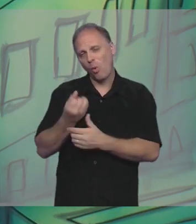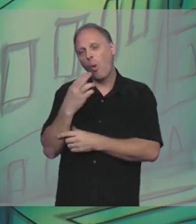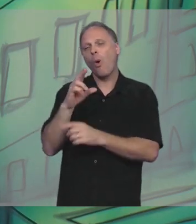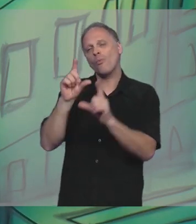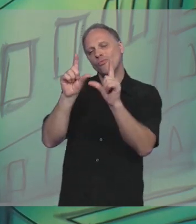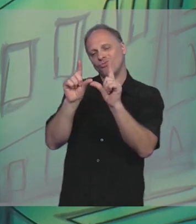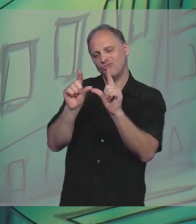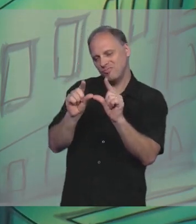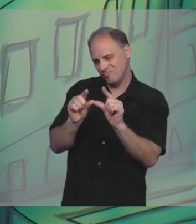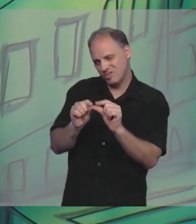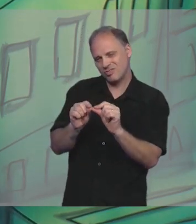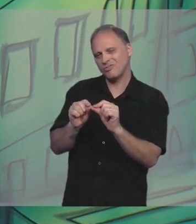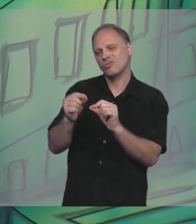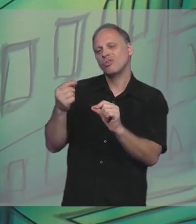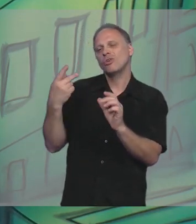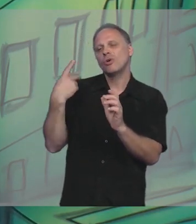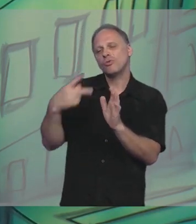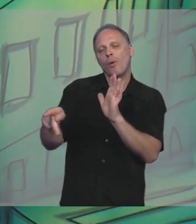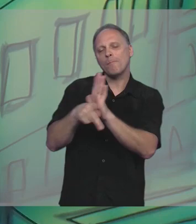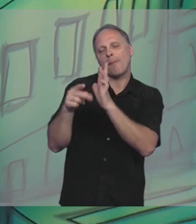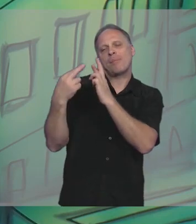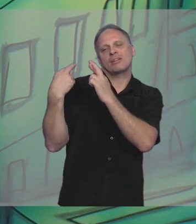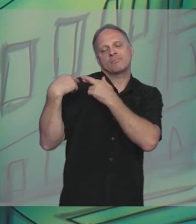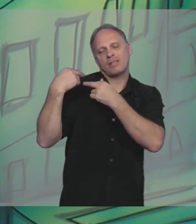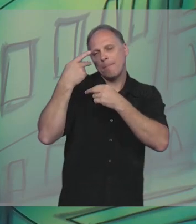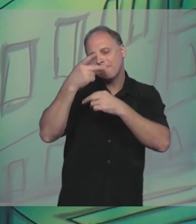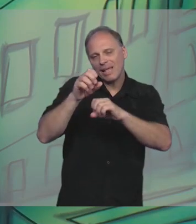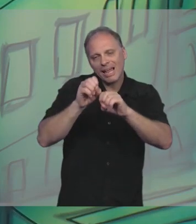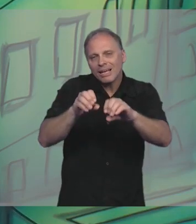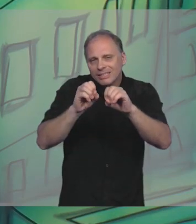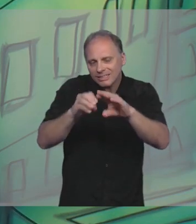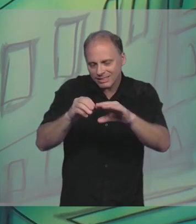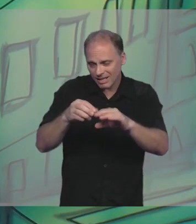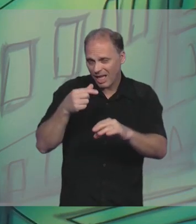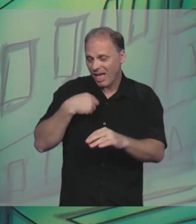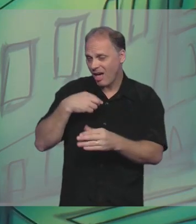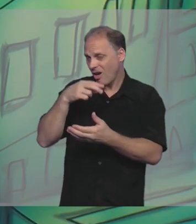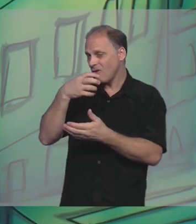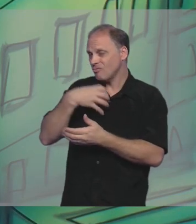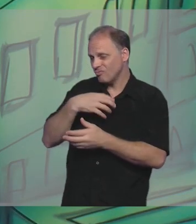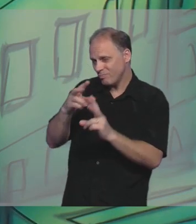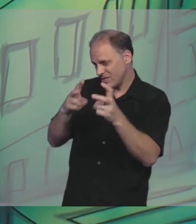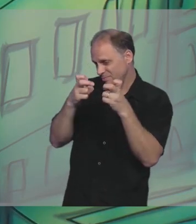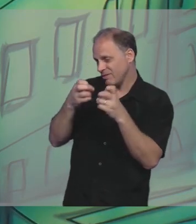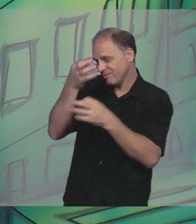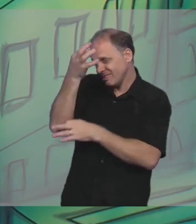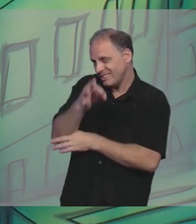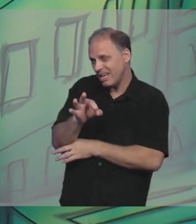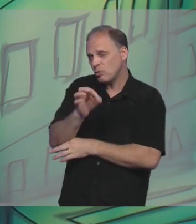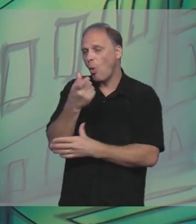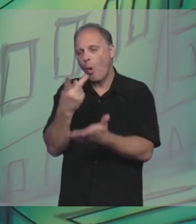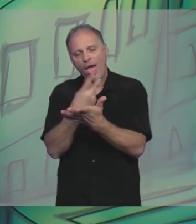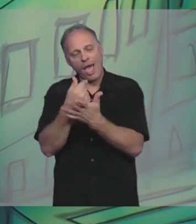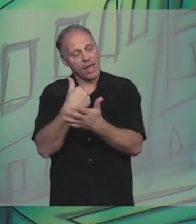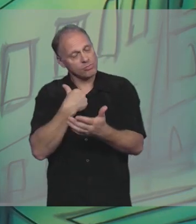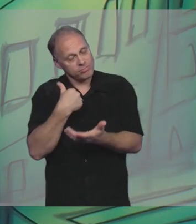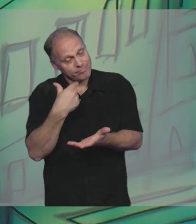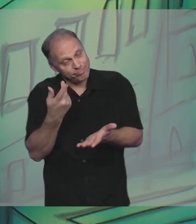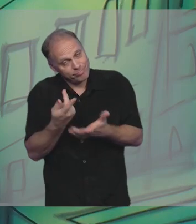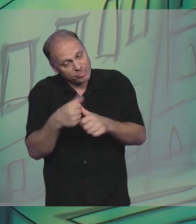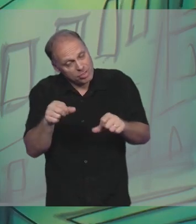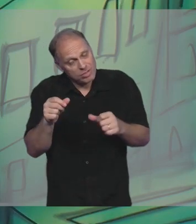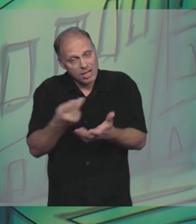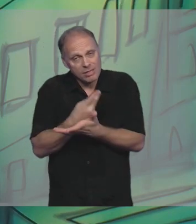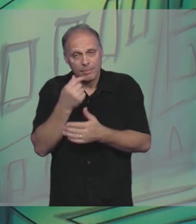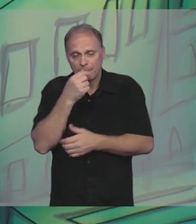diminuindo substancialmente o seu compromisso com a educação. É uma leitura correta ou está errônea da minha parte?